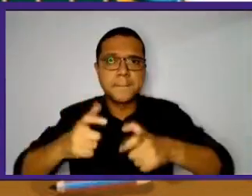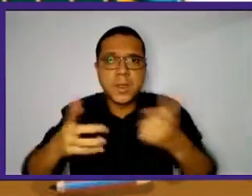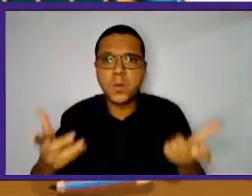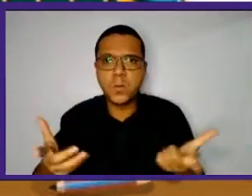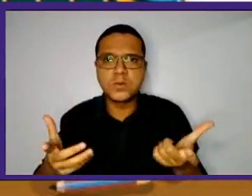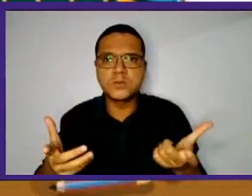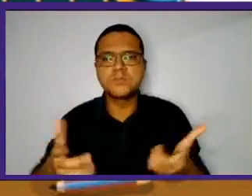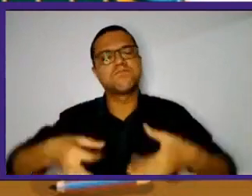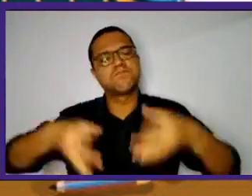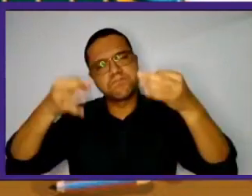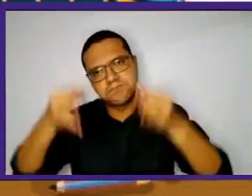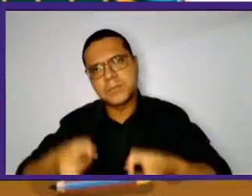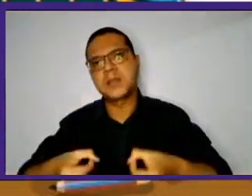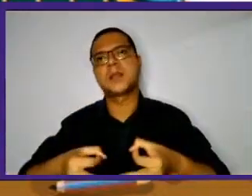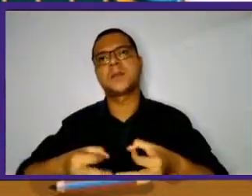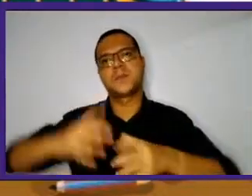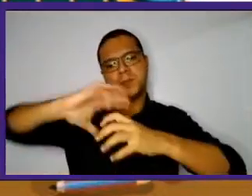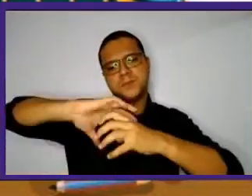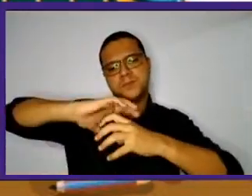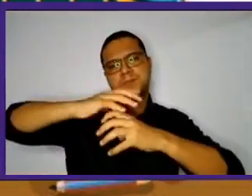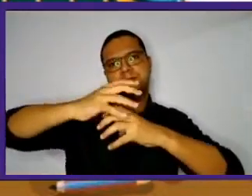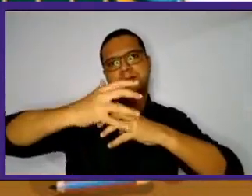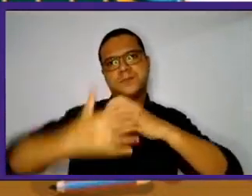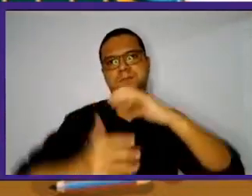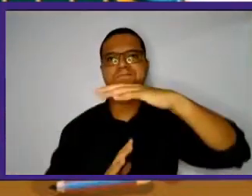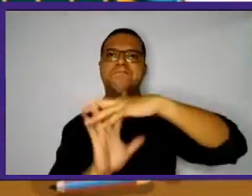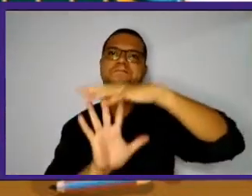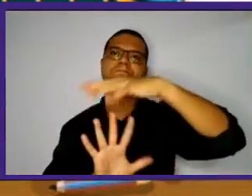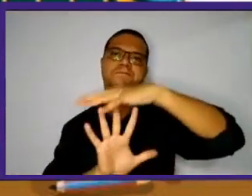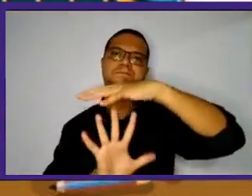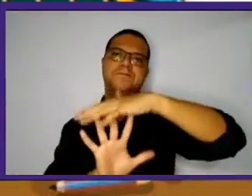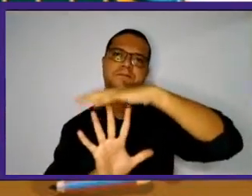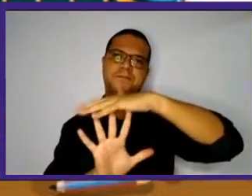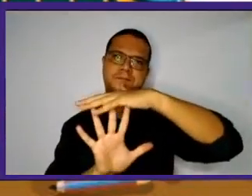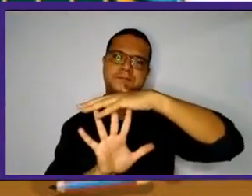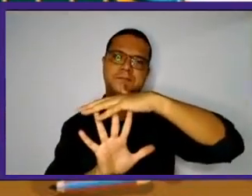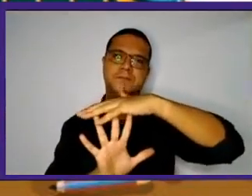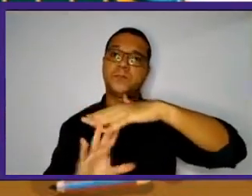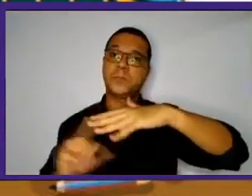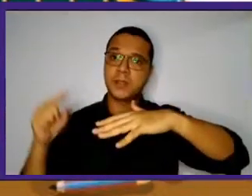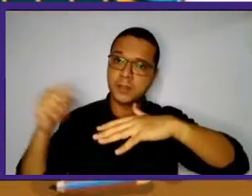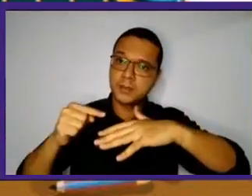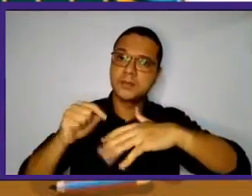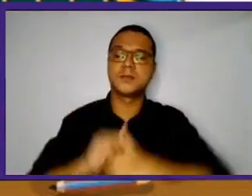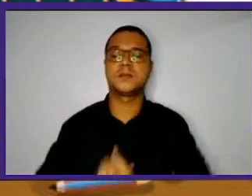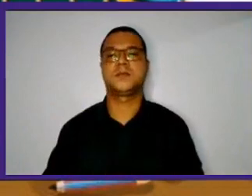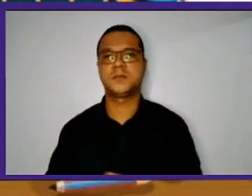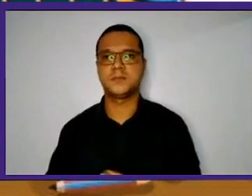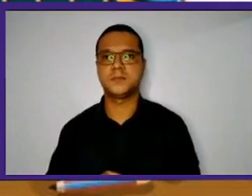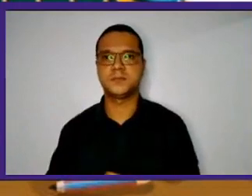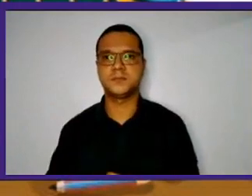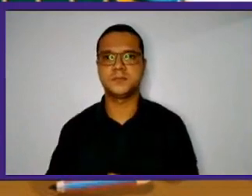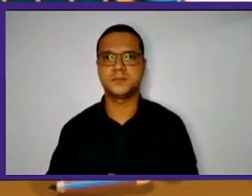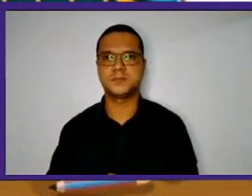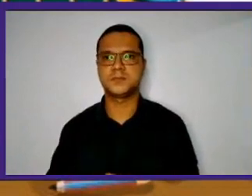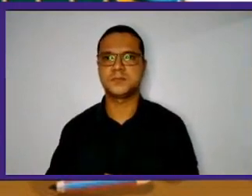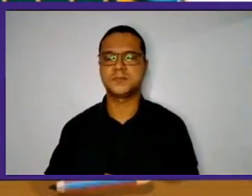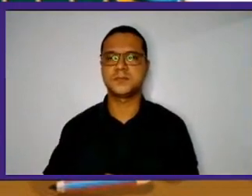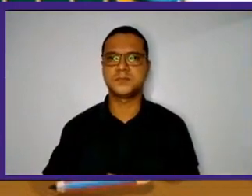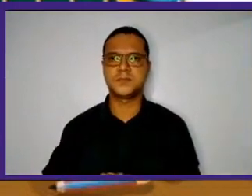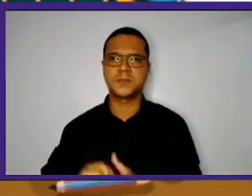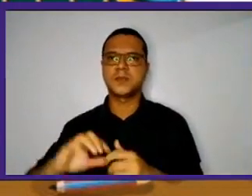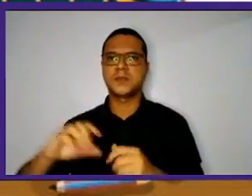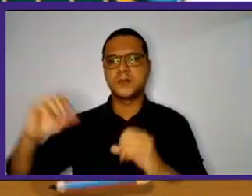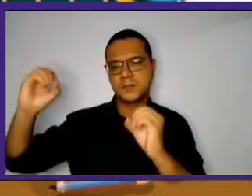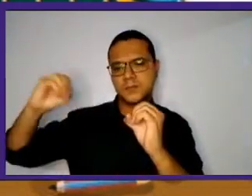excesso? Justamente para na atmosfera. E daí, o efeito estufa